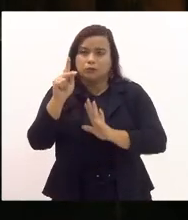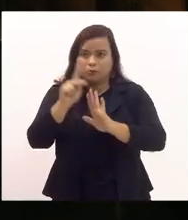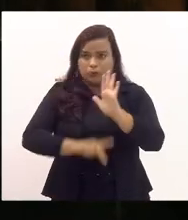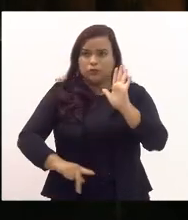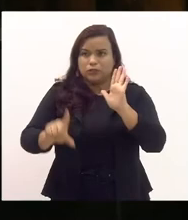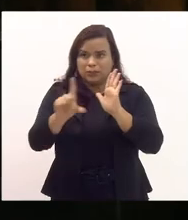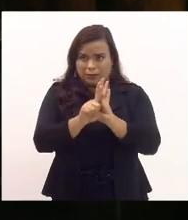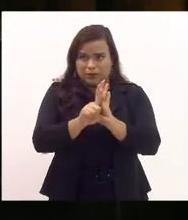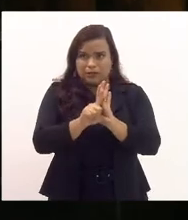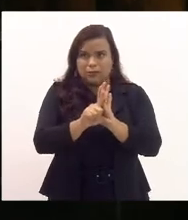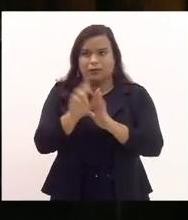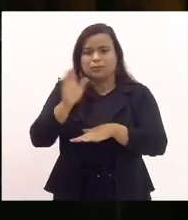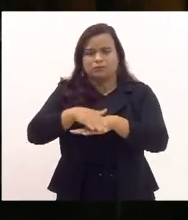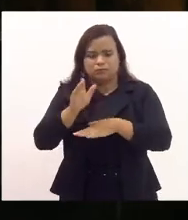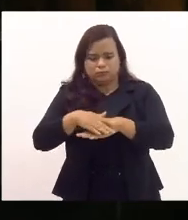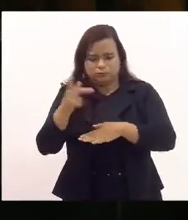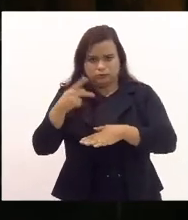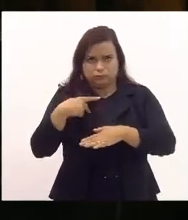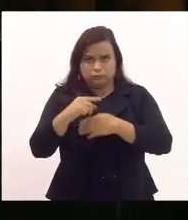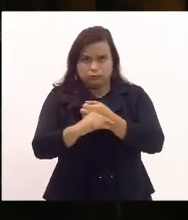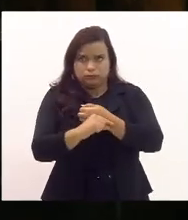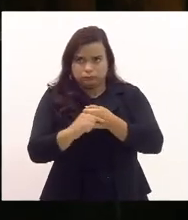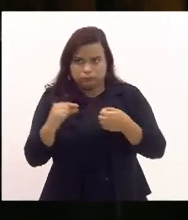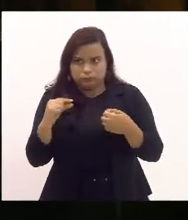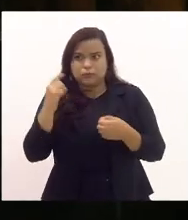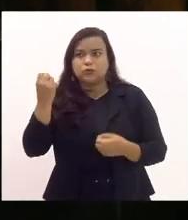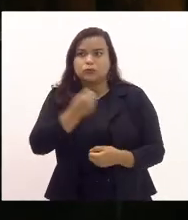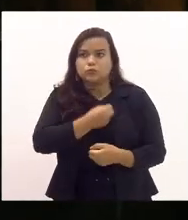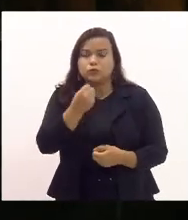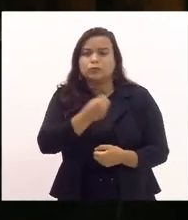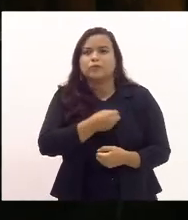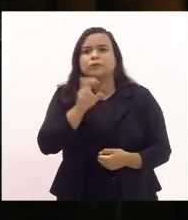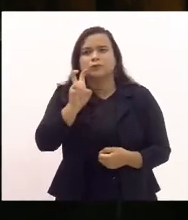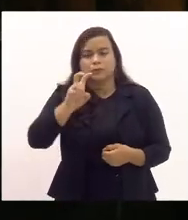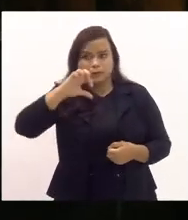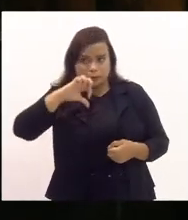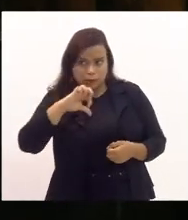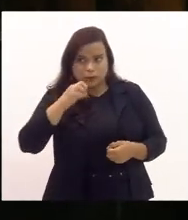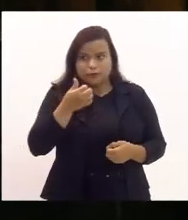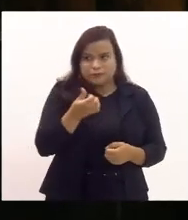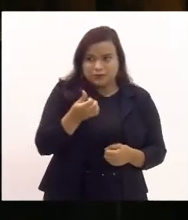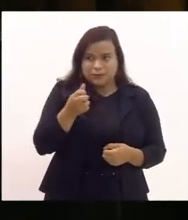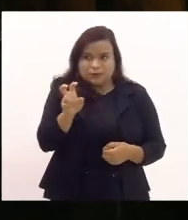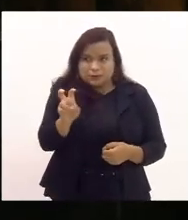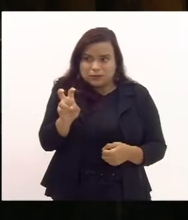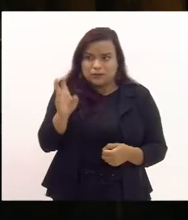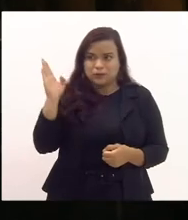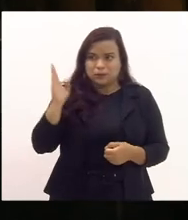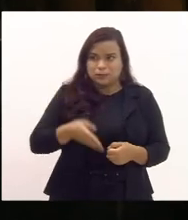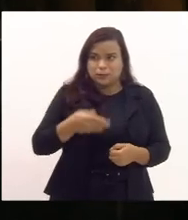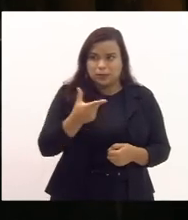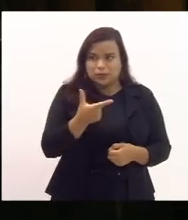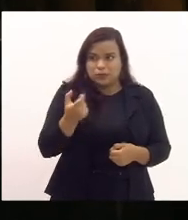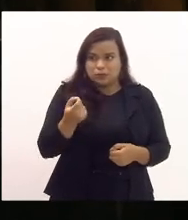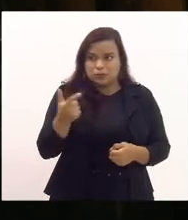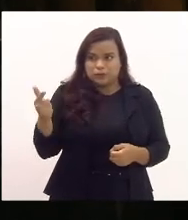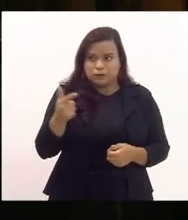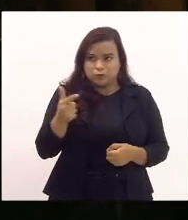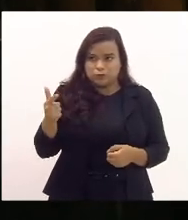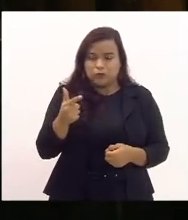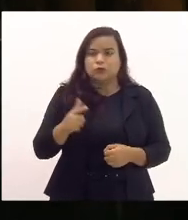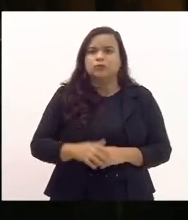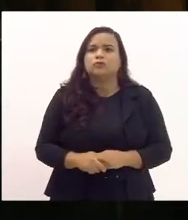projeto de lei de minha autoria com o número 59 65/2000 e